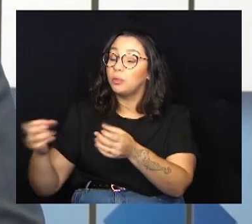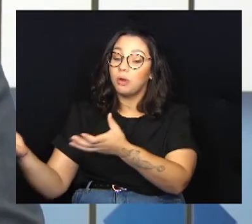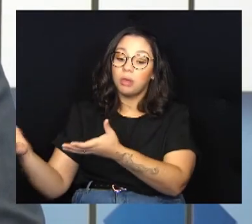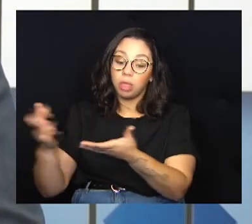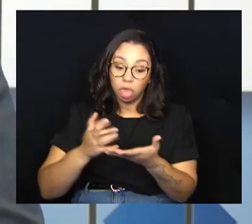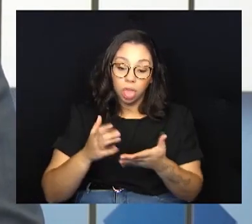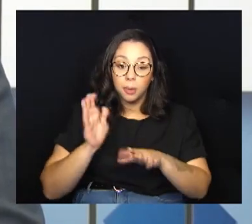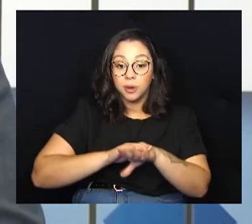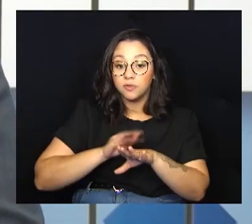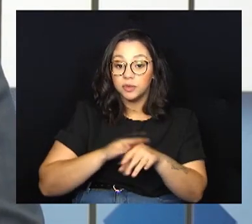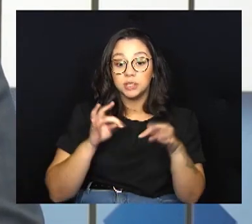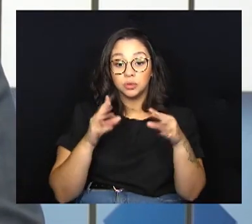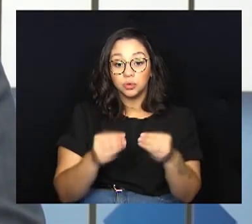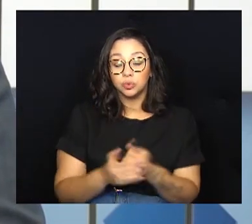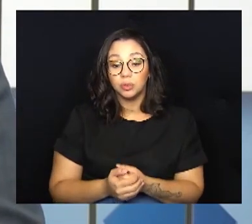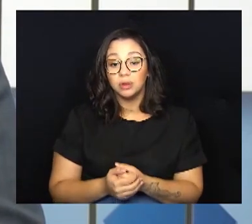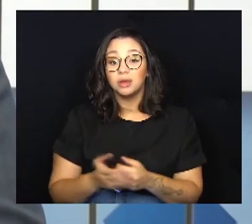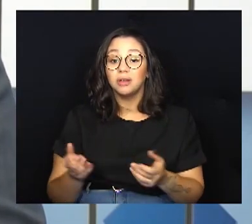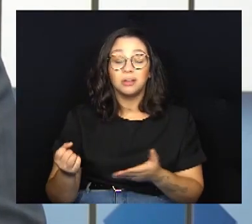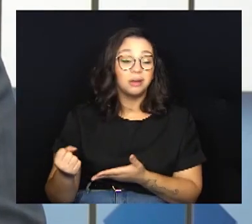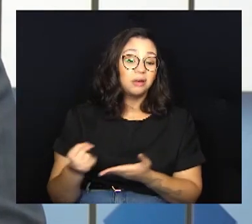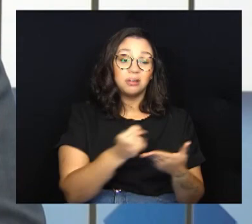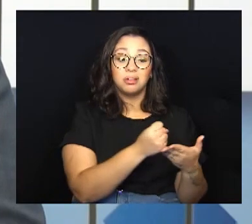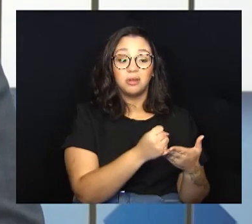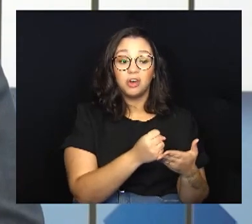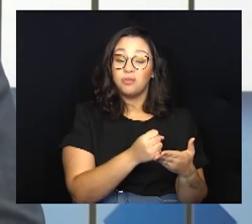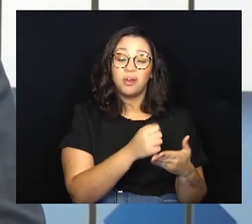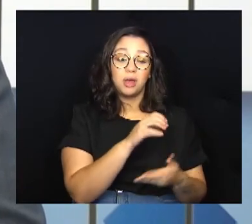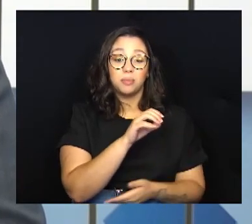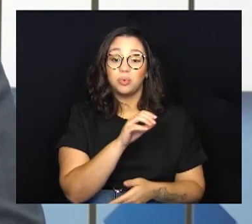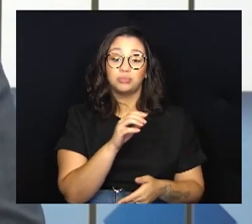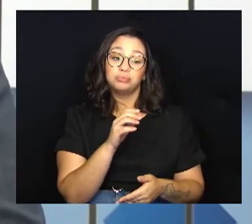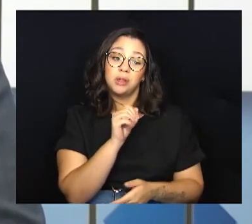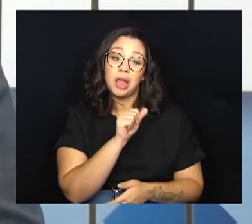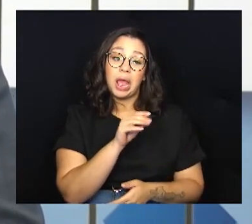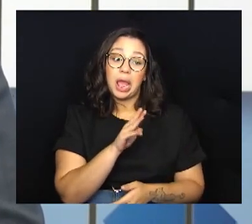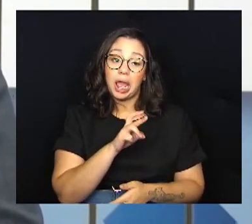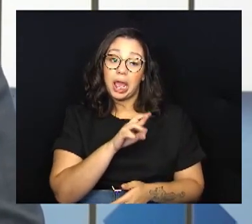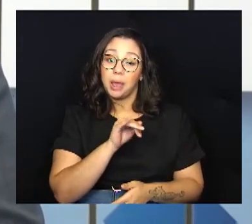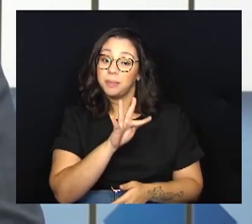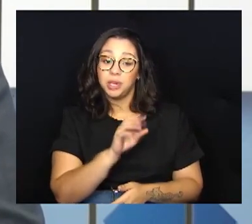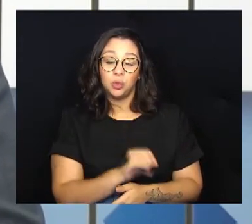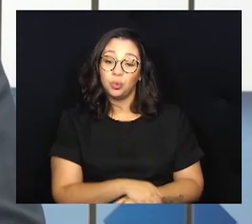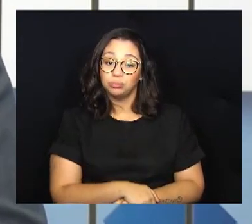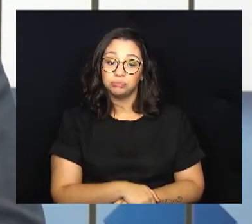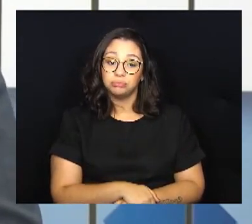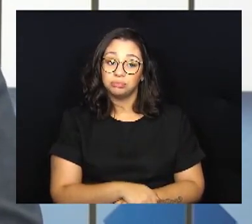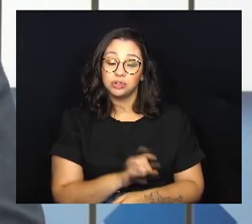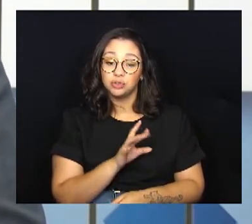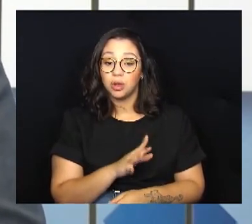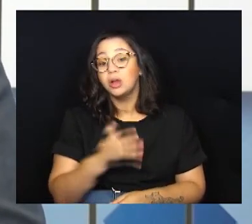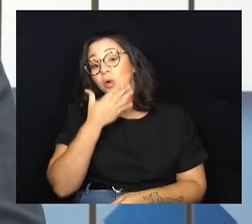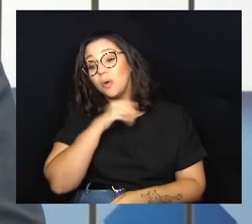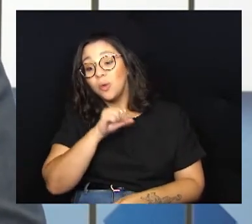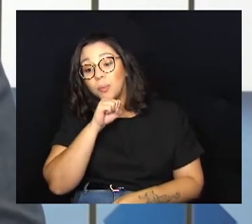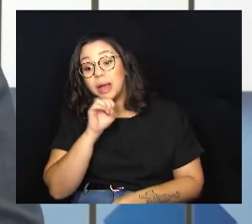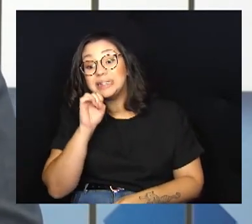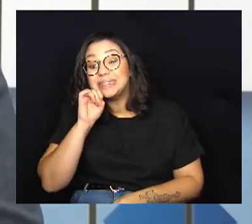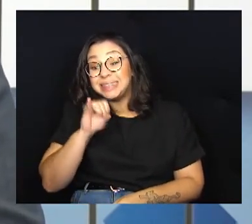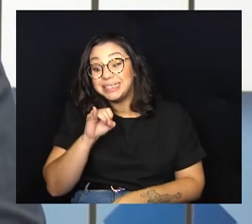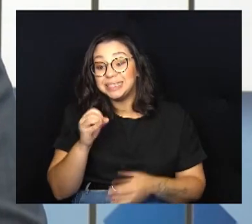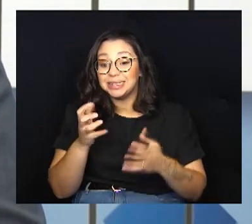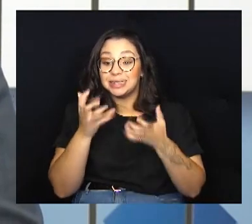essas pessoas que não têm mais discernimento. Como você fala em revitalização de um centro, como que você fala em prevenção às drogas